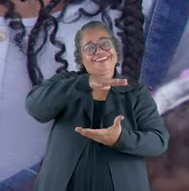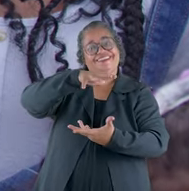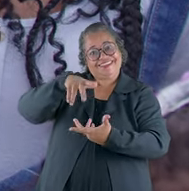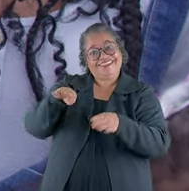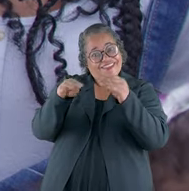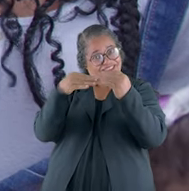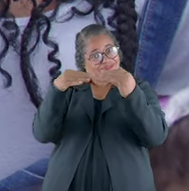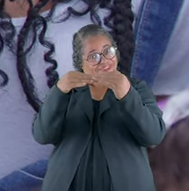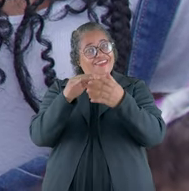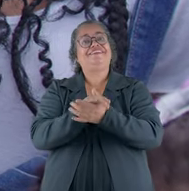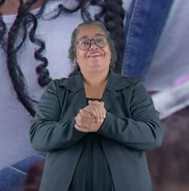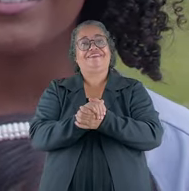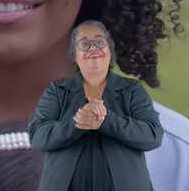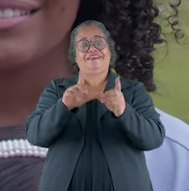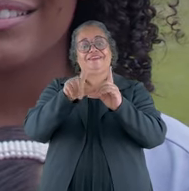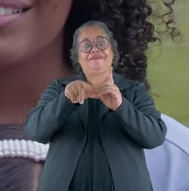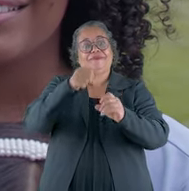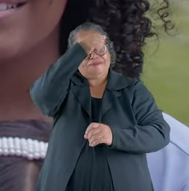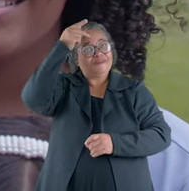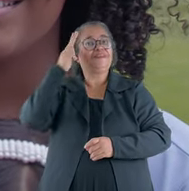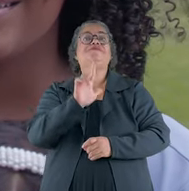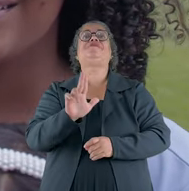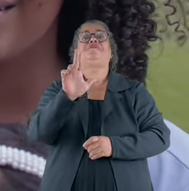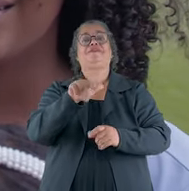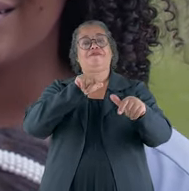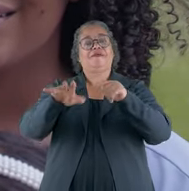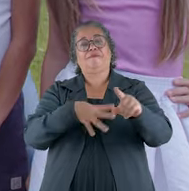Gostou? O nosso planeta também! Demai